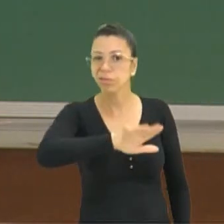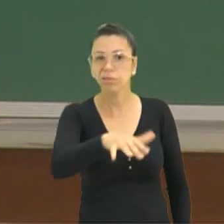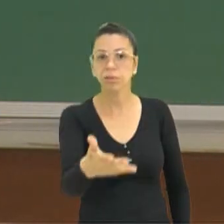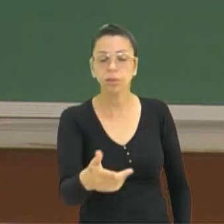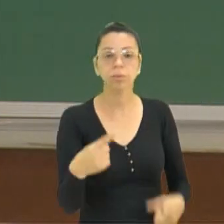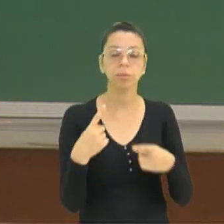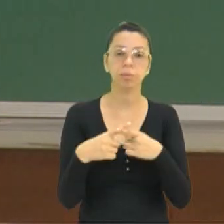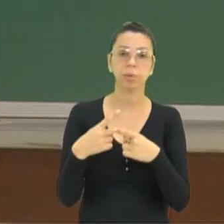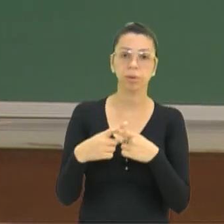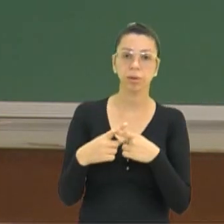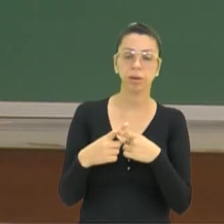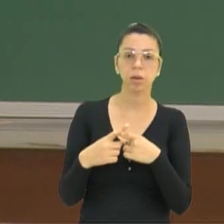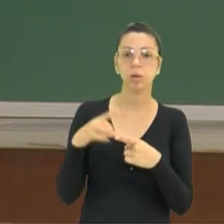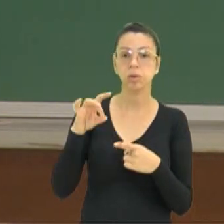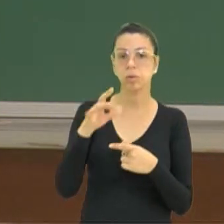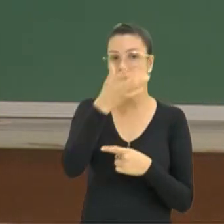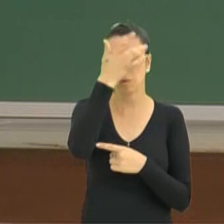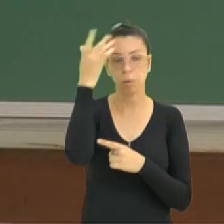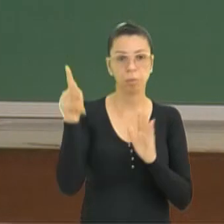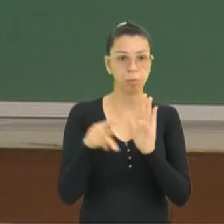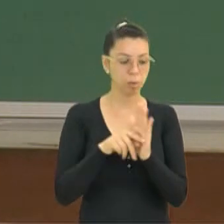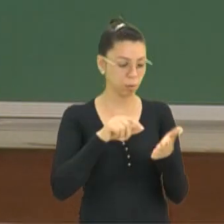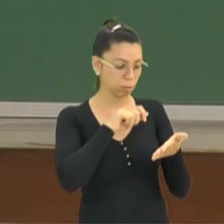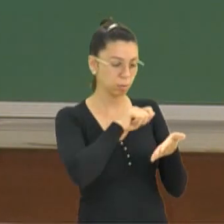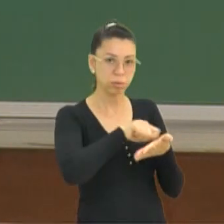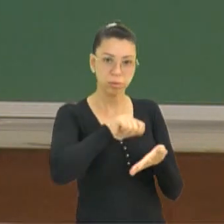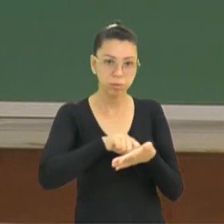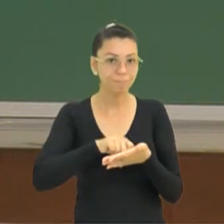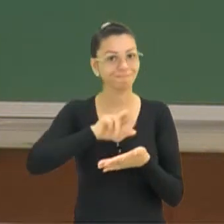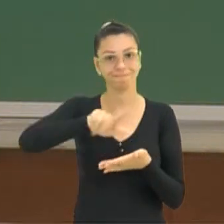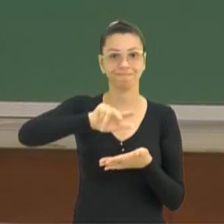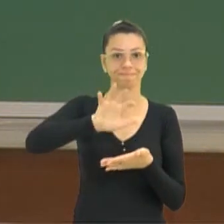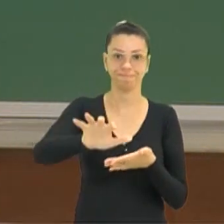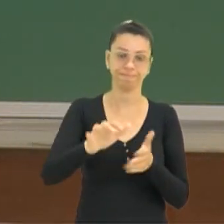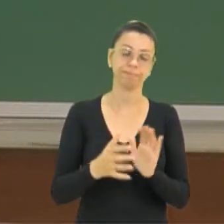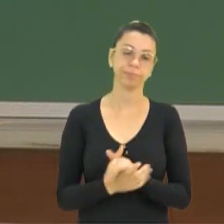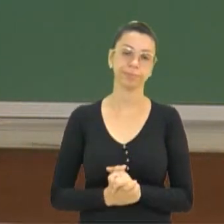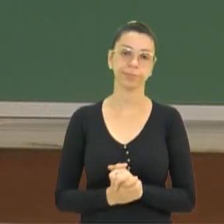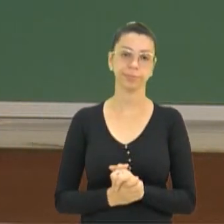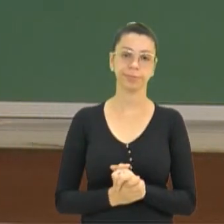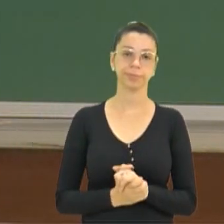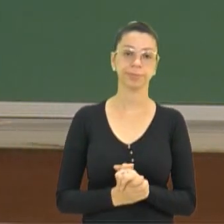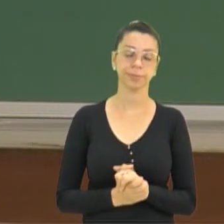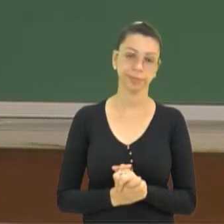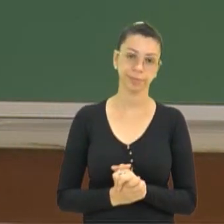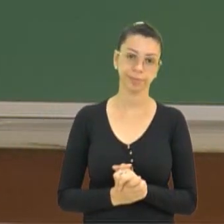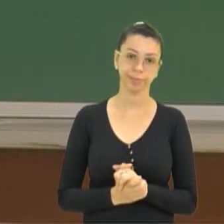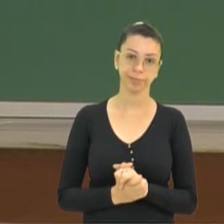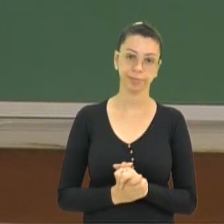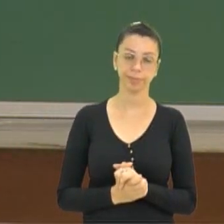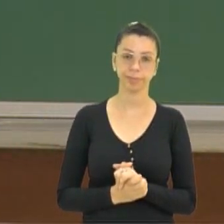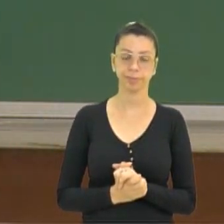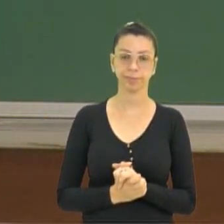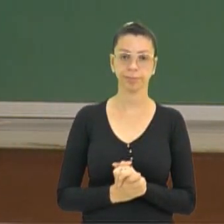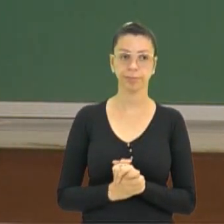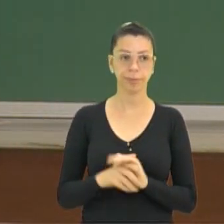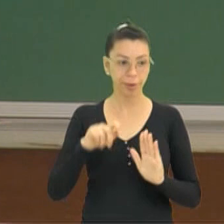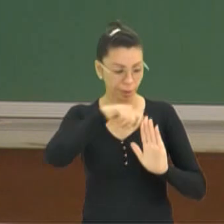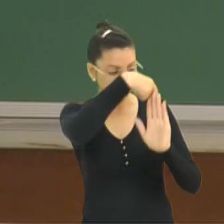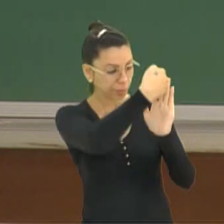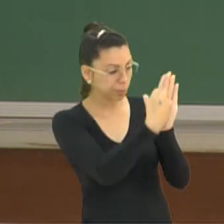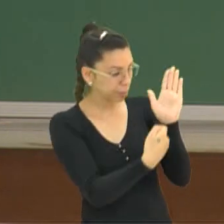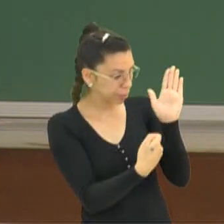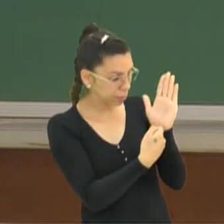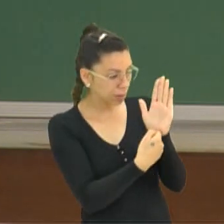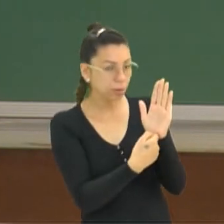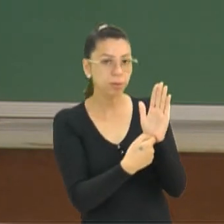é um privilégio somente dos escritores? Também não. In the text, they refer to. No texto, o